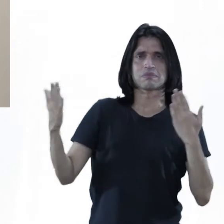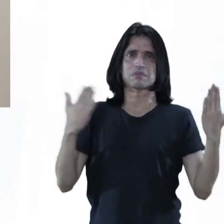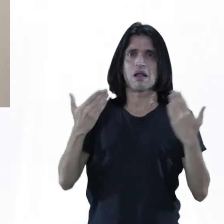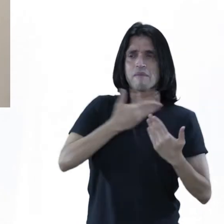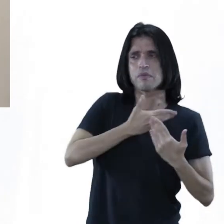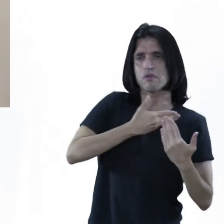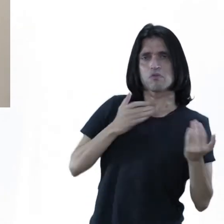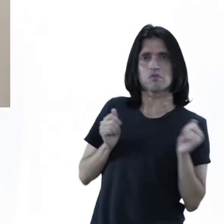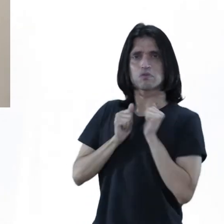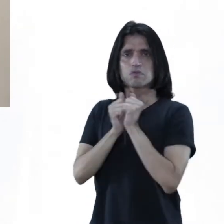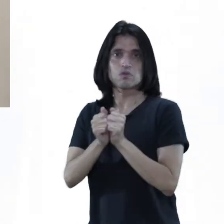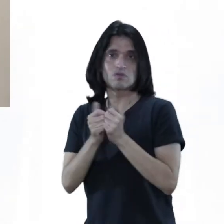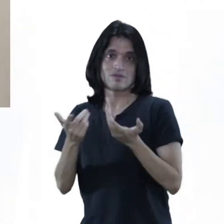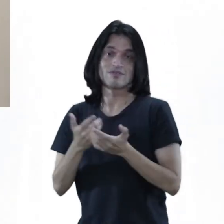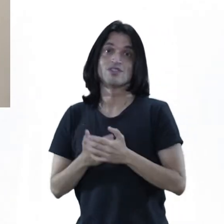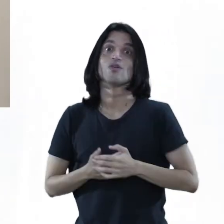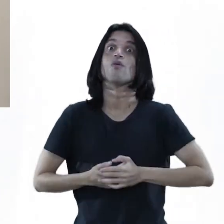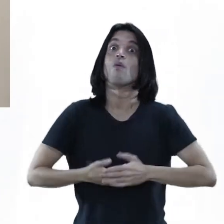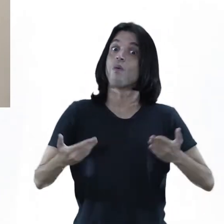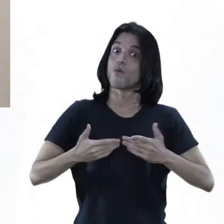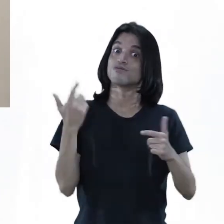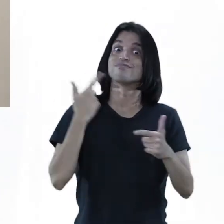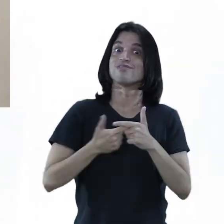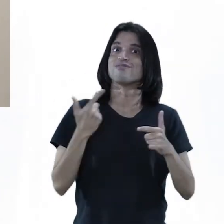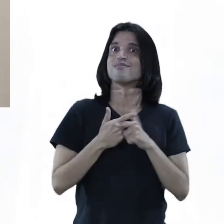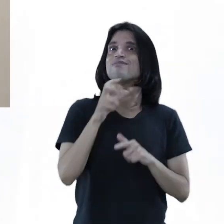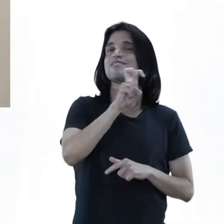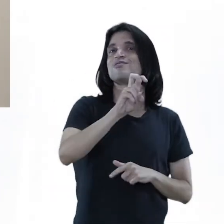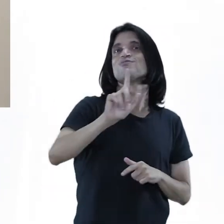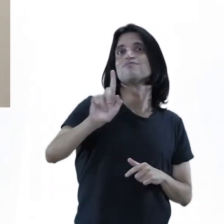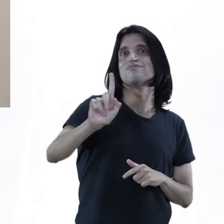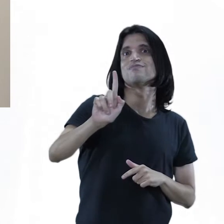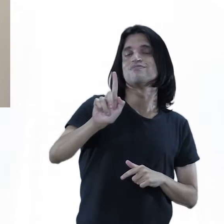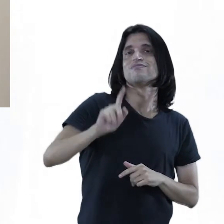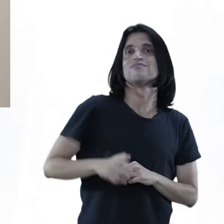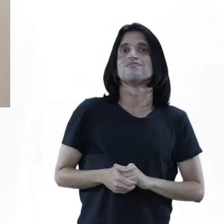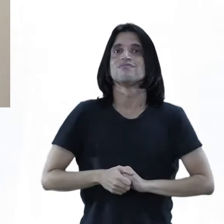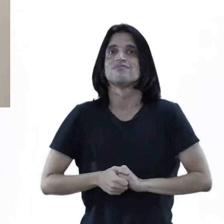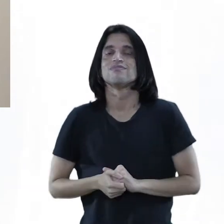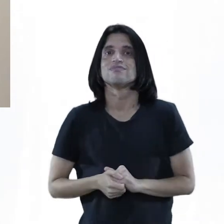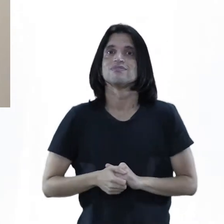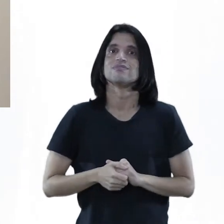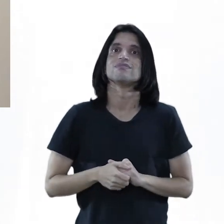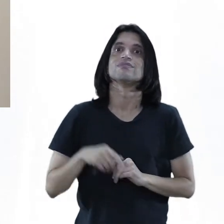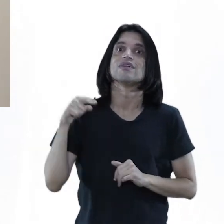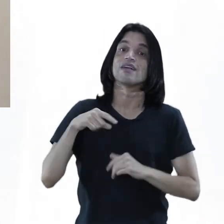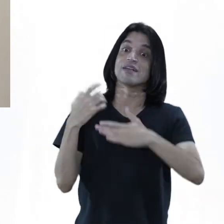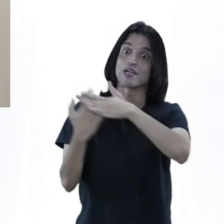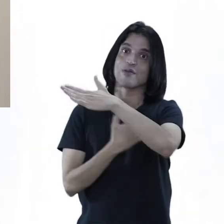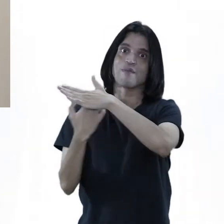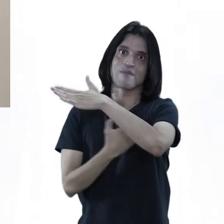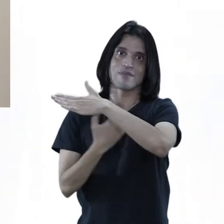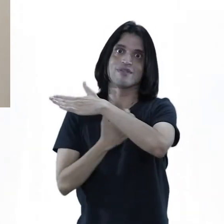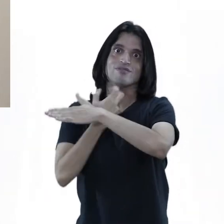O principal problema hoje no Brasil é o 5G. E a gente está tentando resolver esse problema em relação à grande empresa